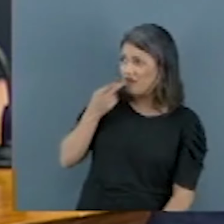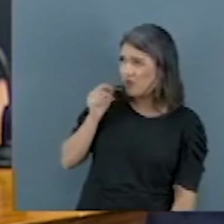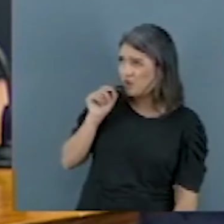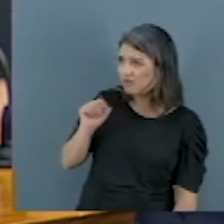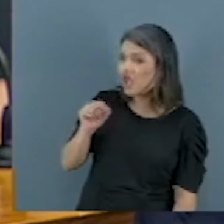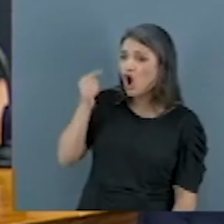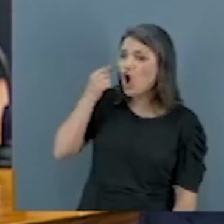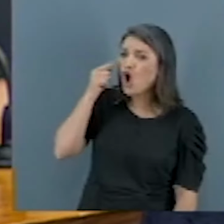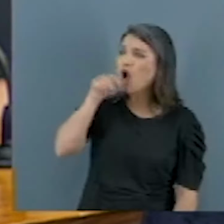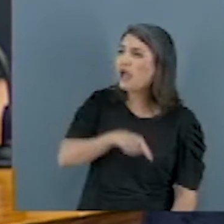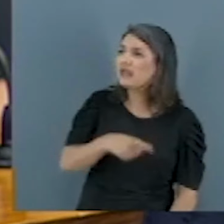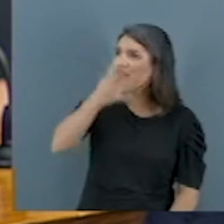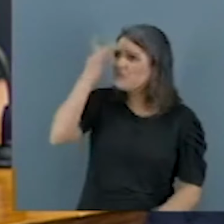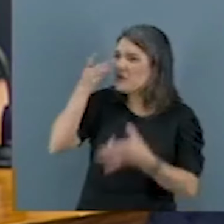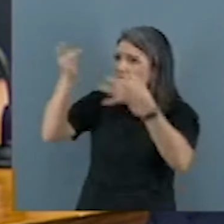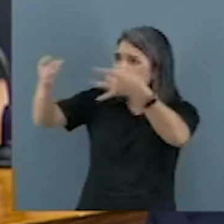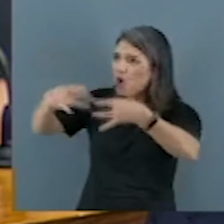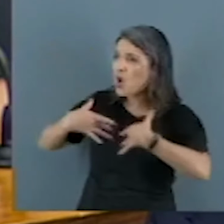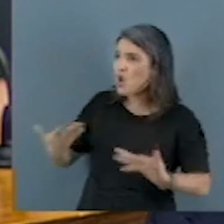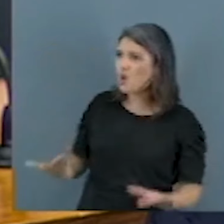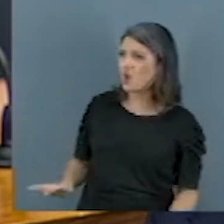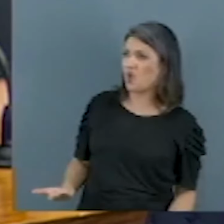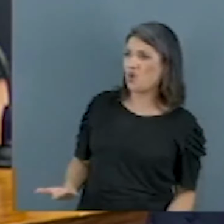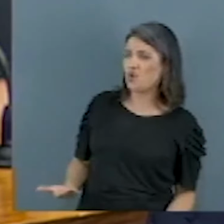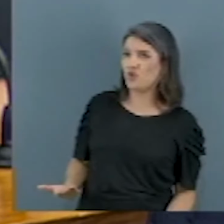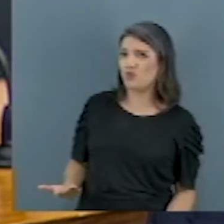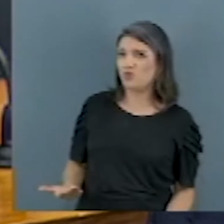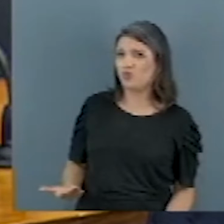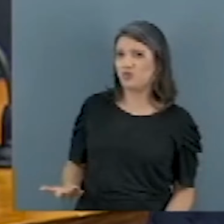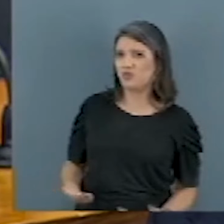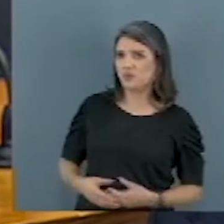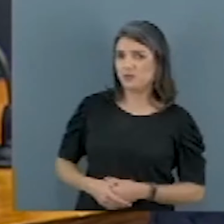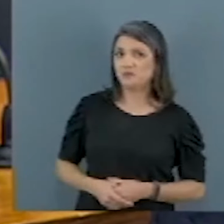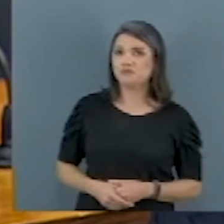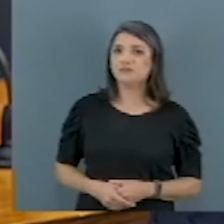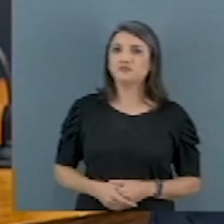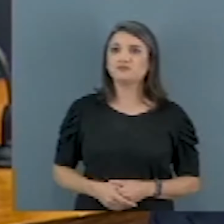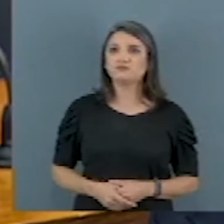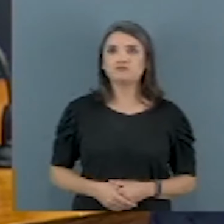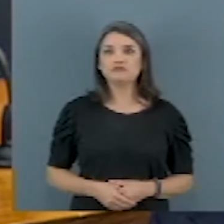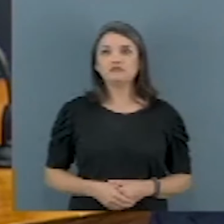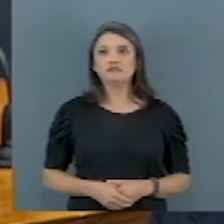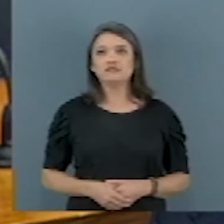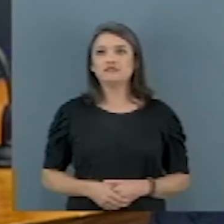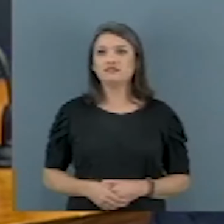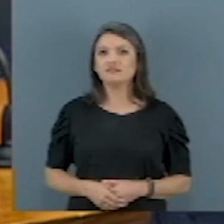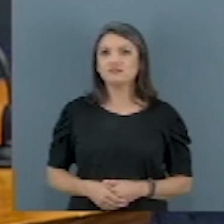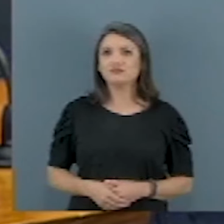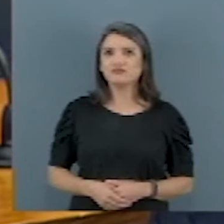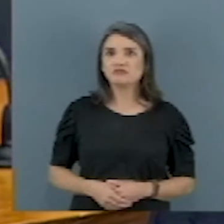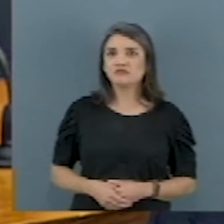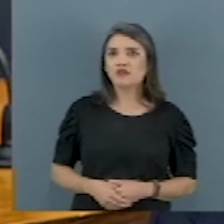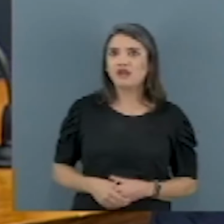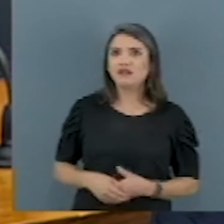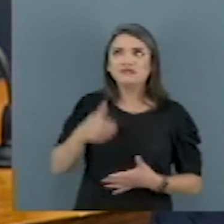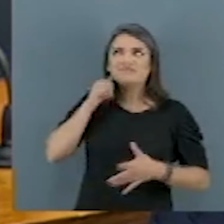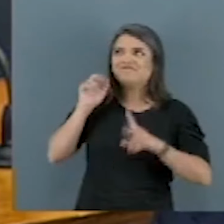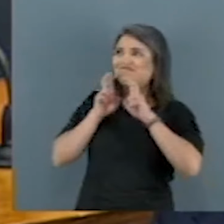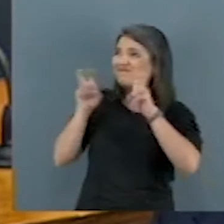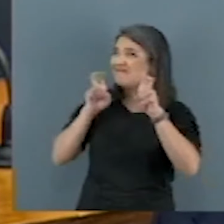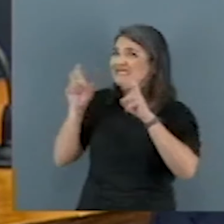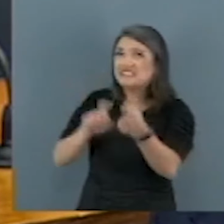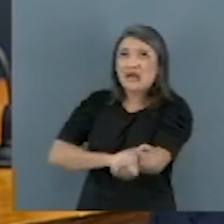estamos aqui abandonados. Para o Valdez e para a Marina. E ele falava muito alto, assim, já tentando agredir. E